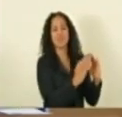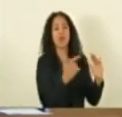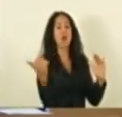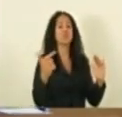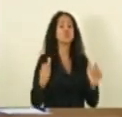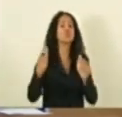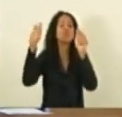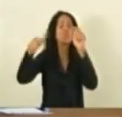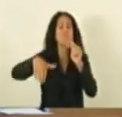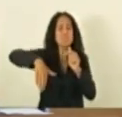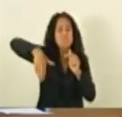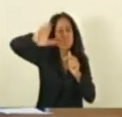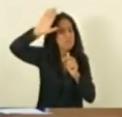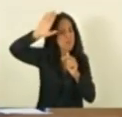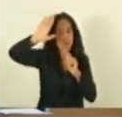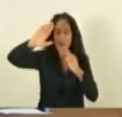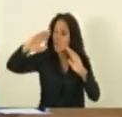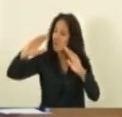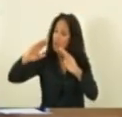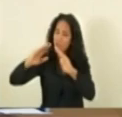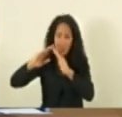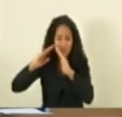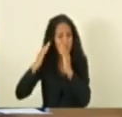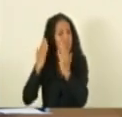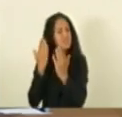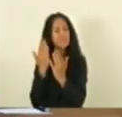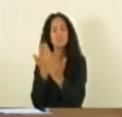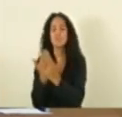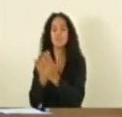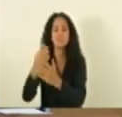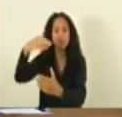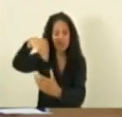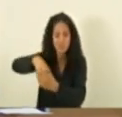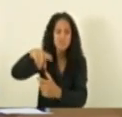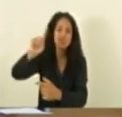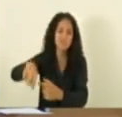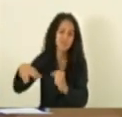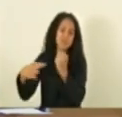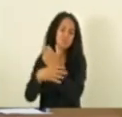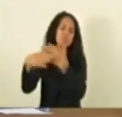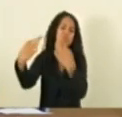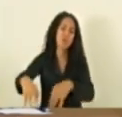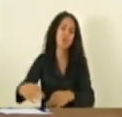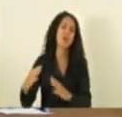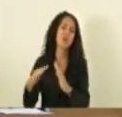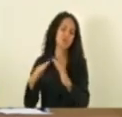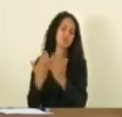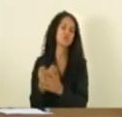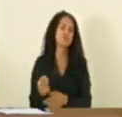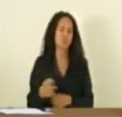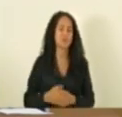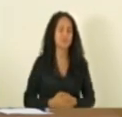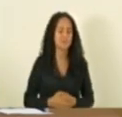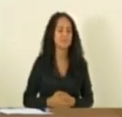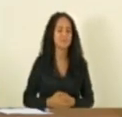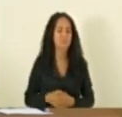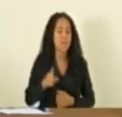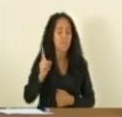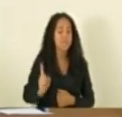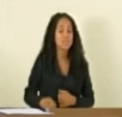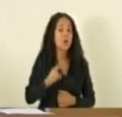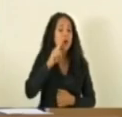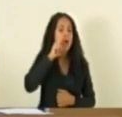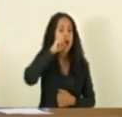E o segundo lugar que deveria ser o segundo lugar mais seguro deveria ser a escola. Então esse crime é um